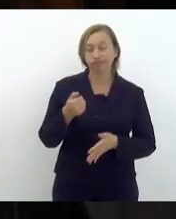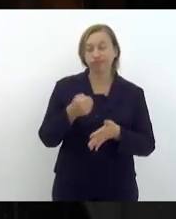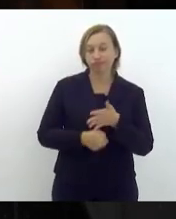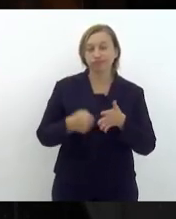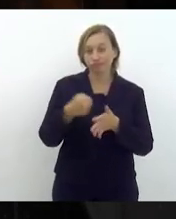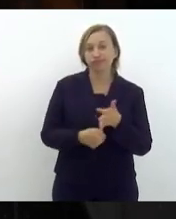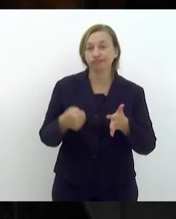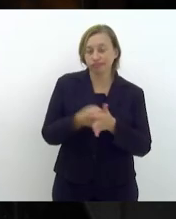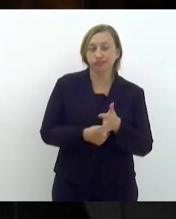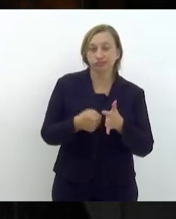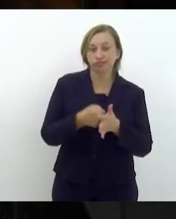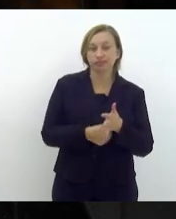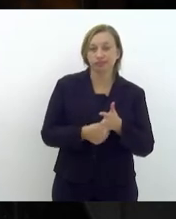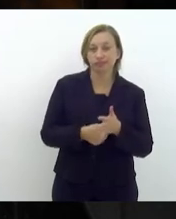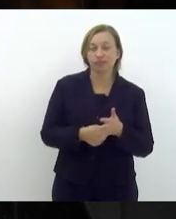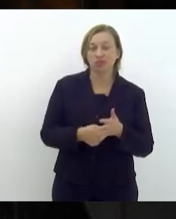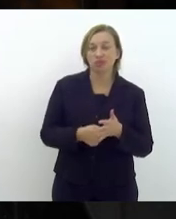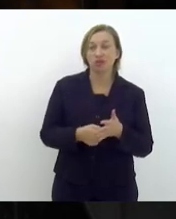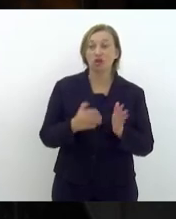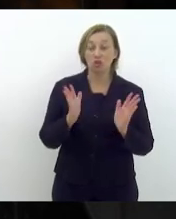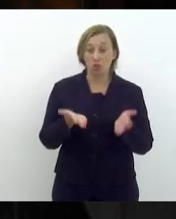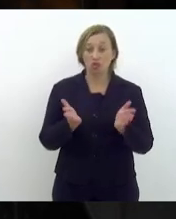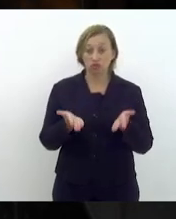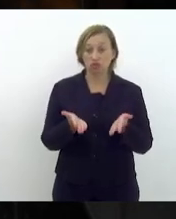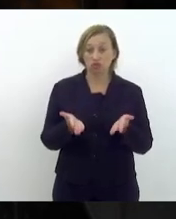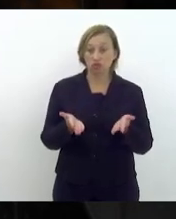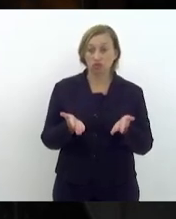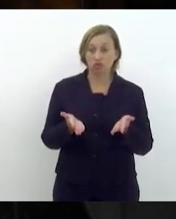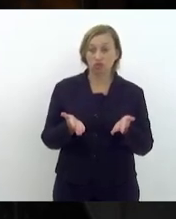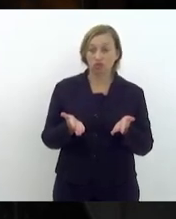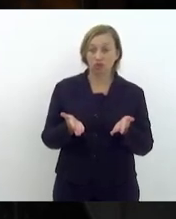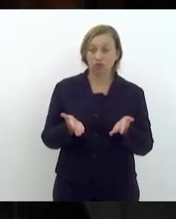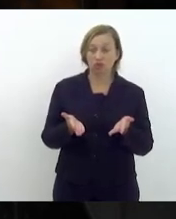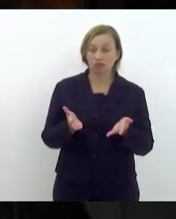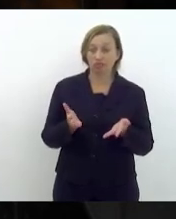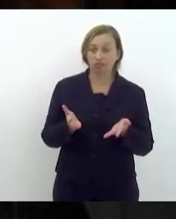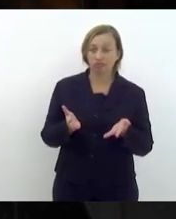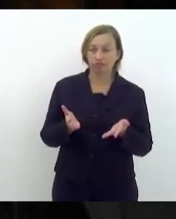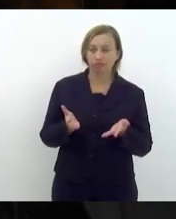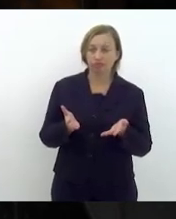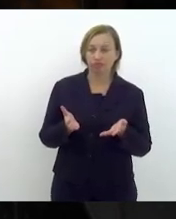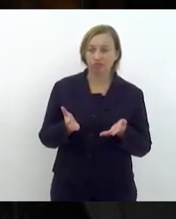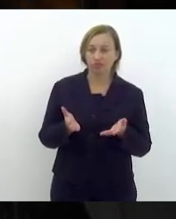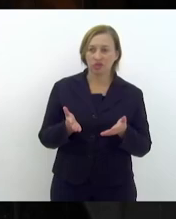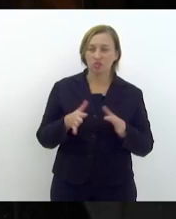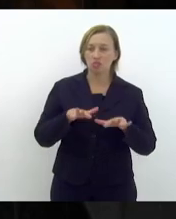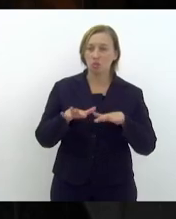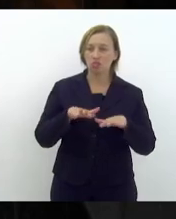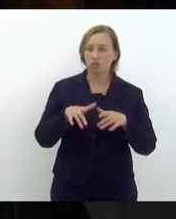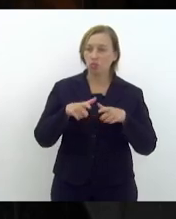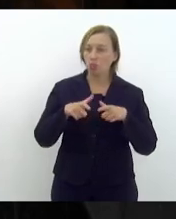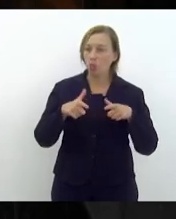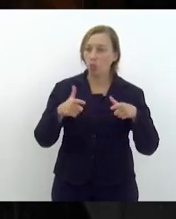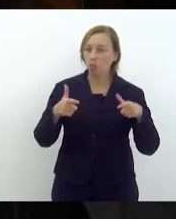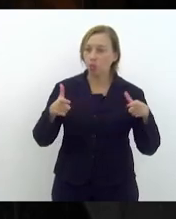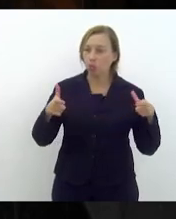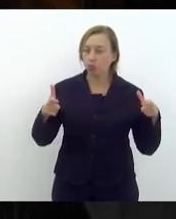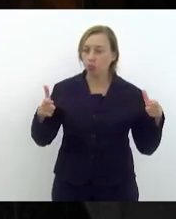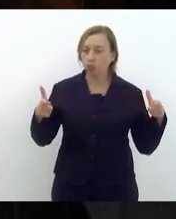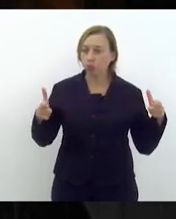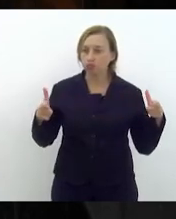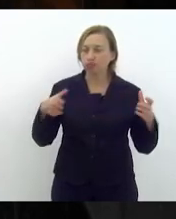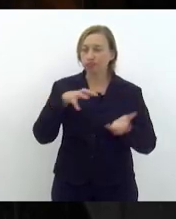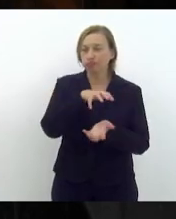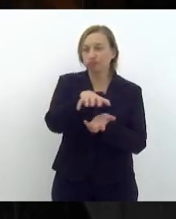lutando muito E essa luta hoje é uma grande mobilização uma